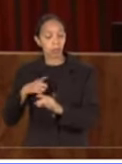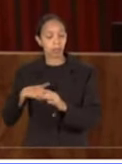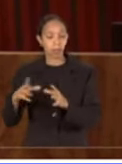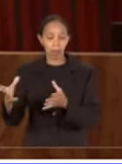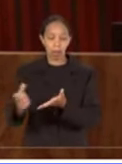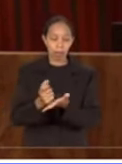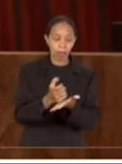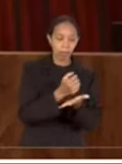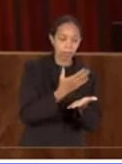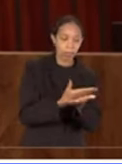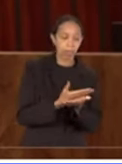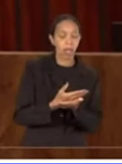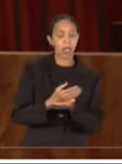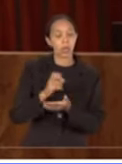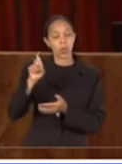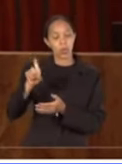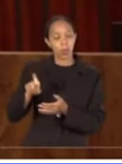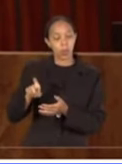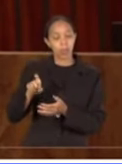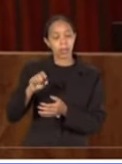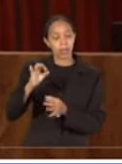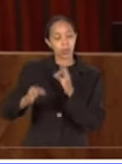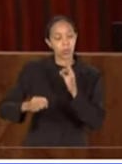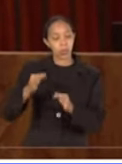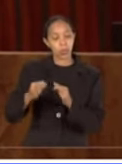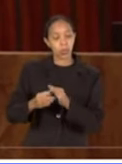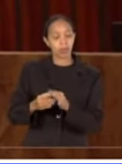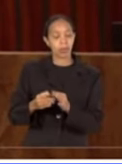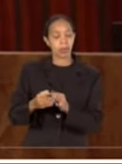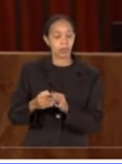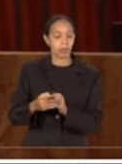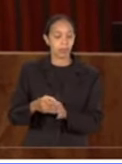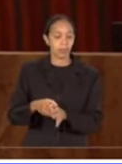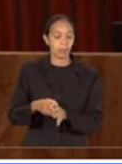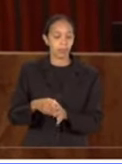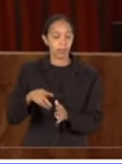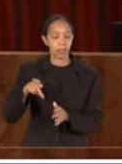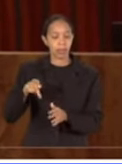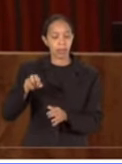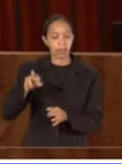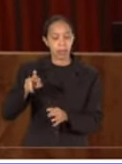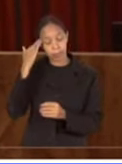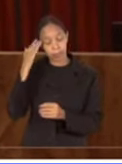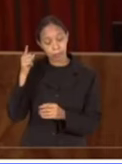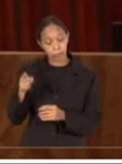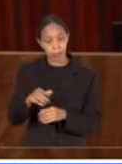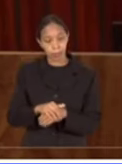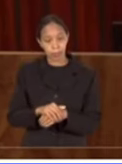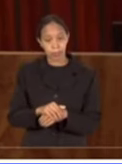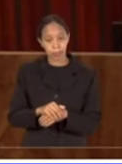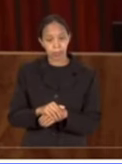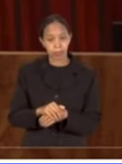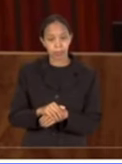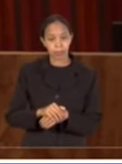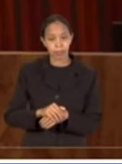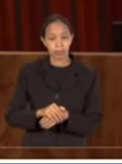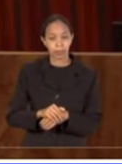a figura do ex-juiz a pretenso político e pré-candidato.